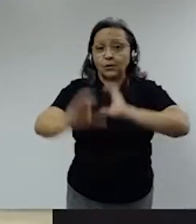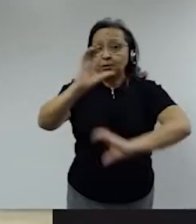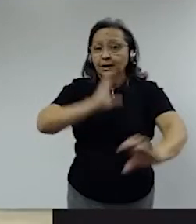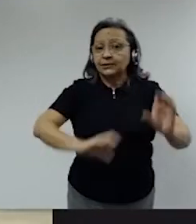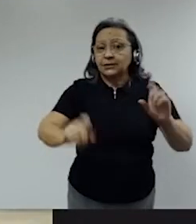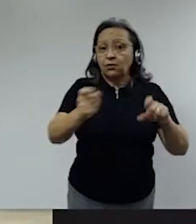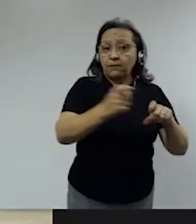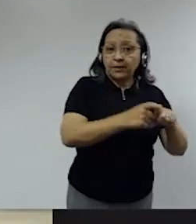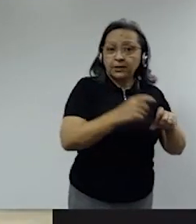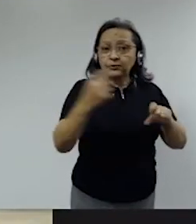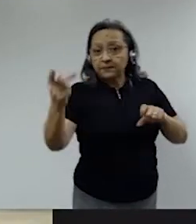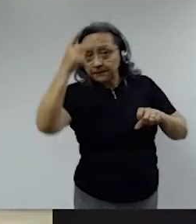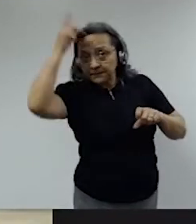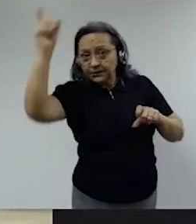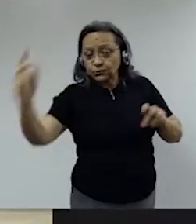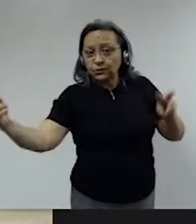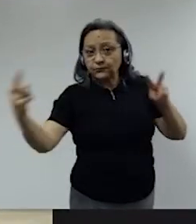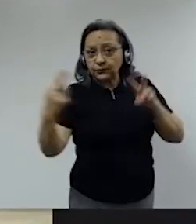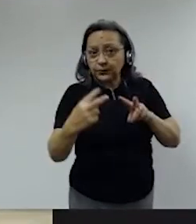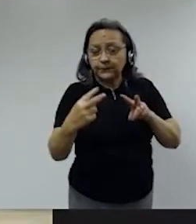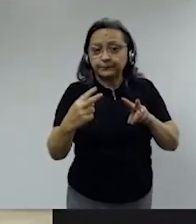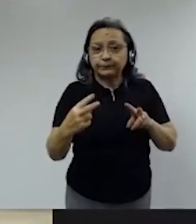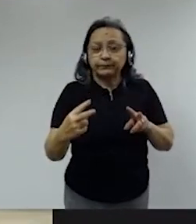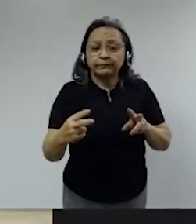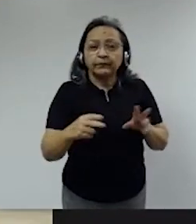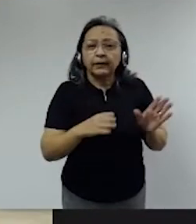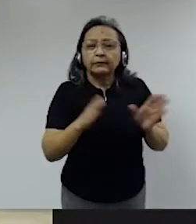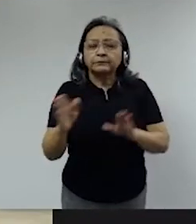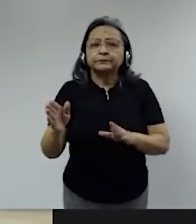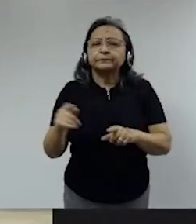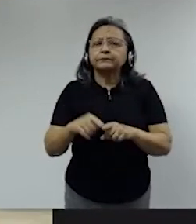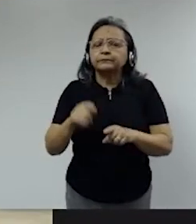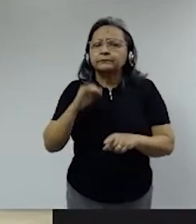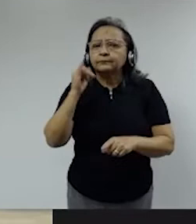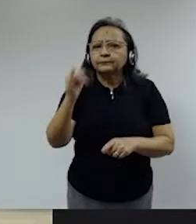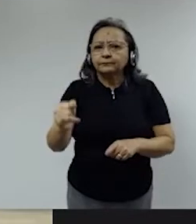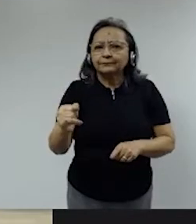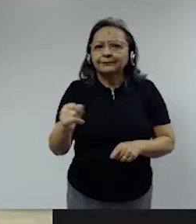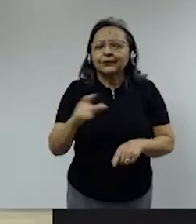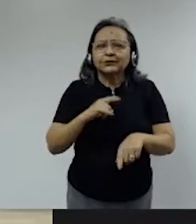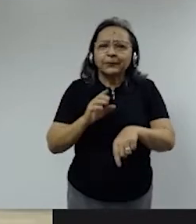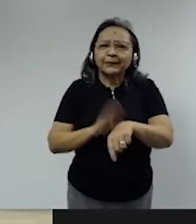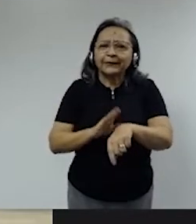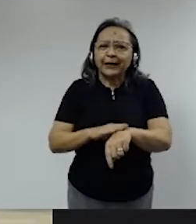dados... Oi. Me permita só lhe lembrar que estamos próximos do nosso fim do